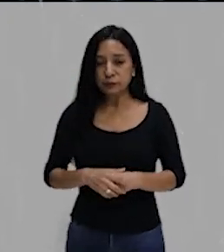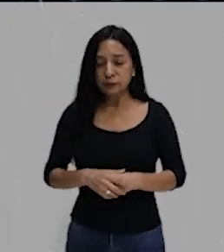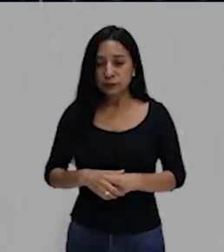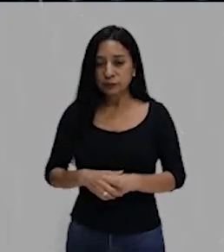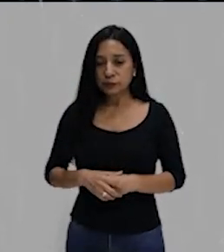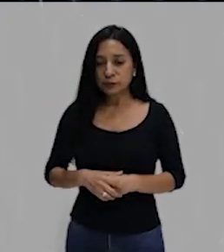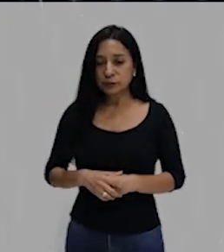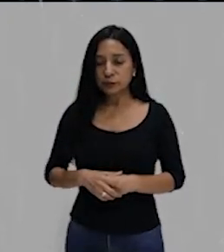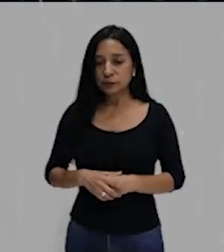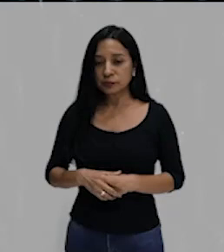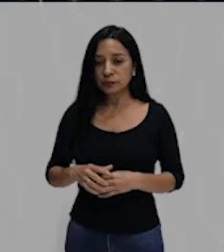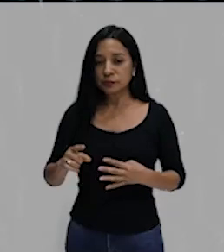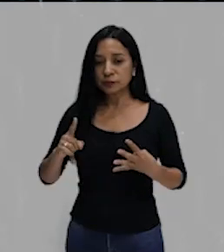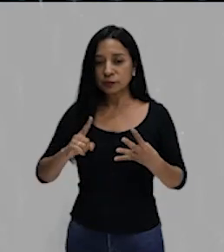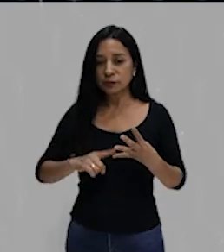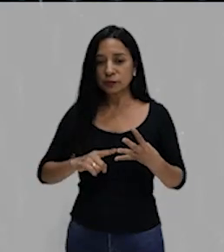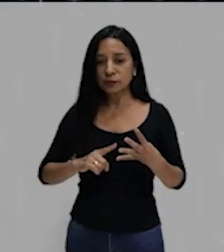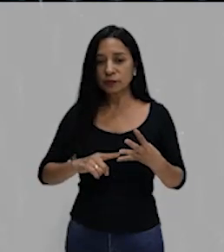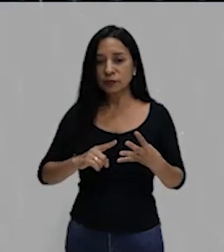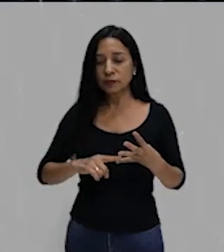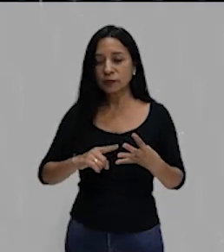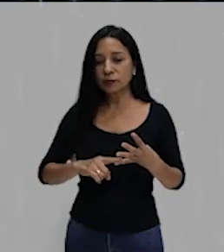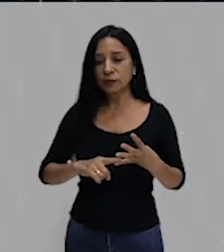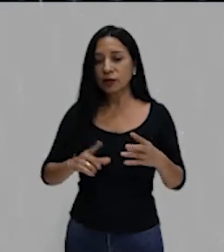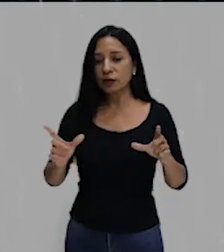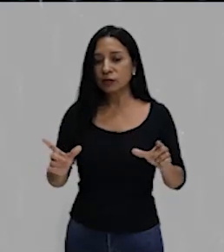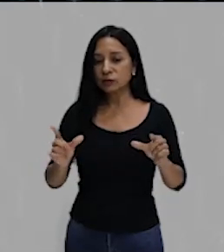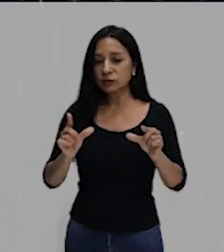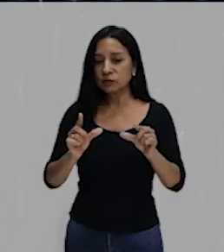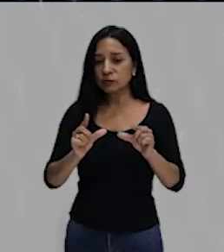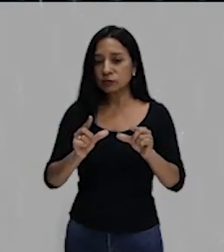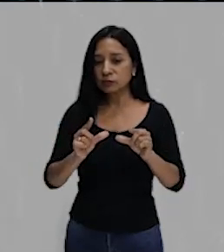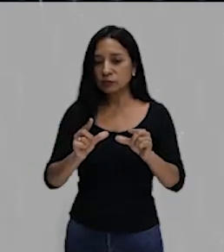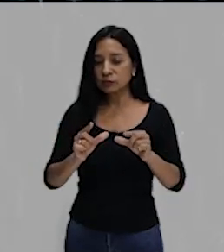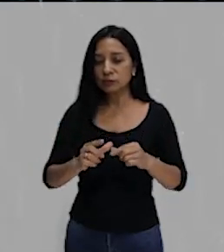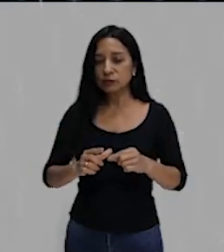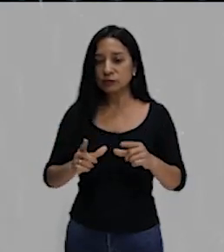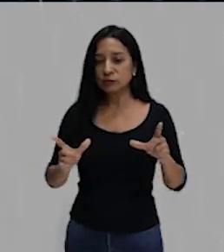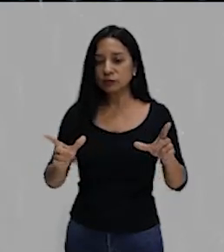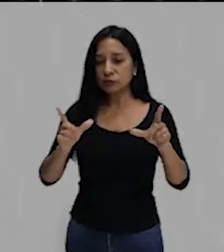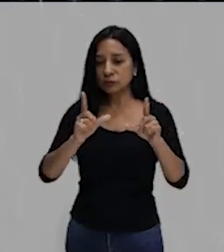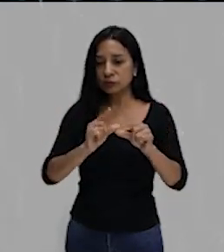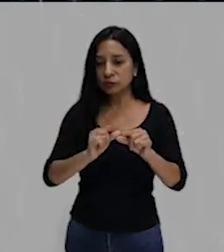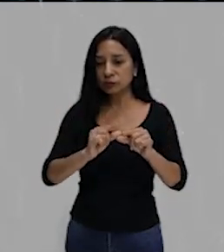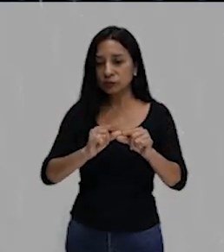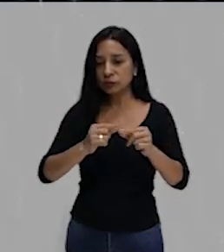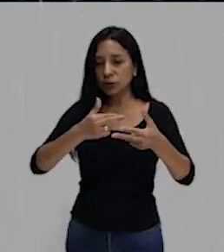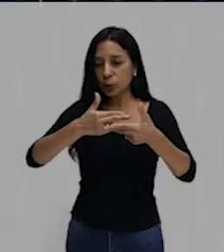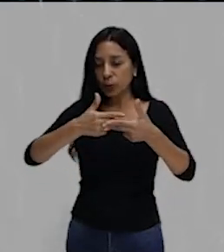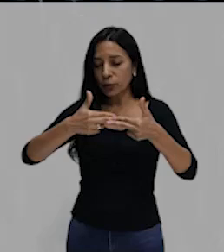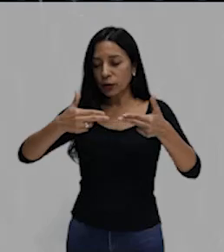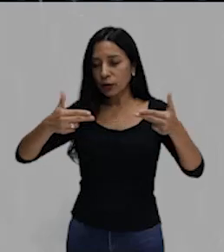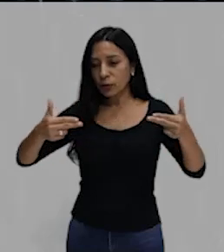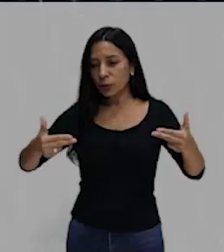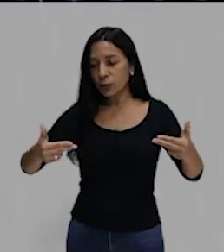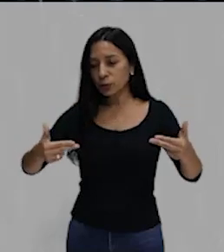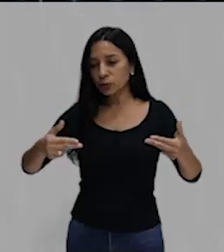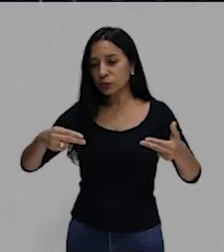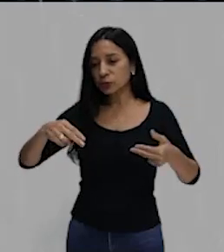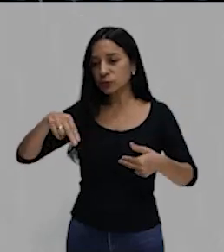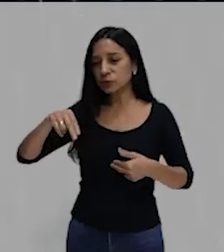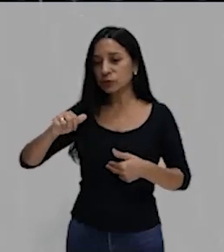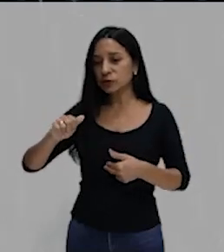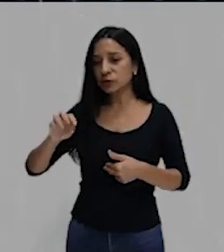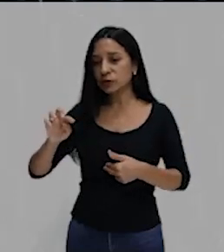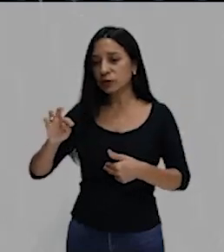ecológico. Minimizar o esgotamento dos recursos naturais não